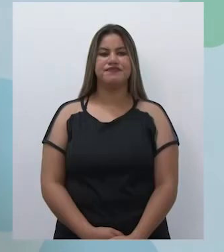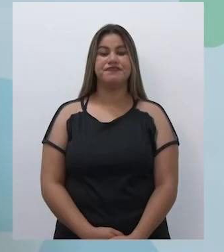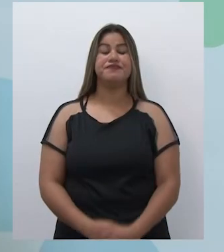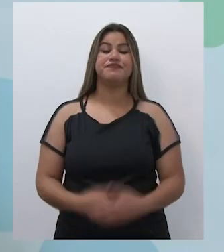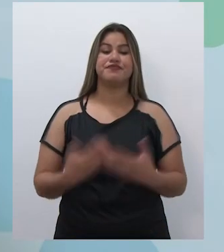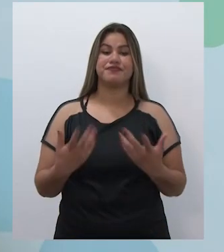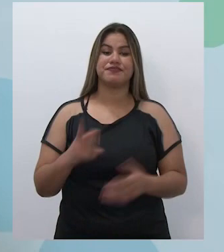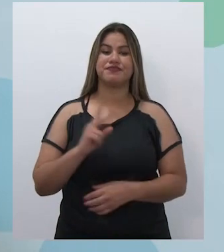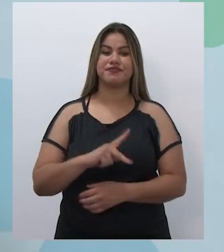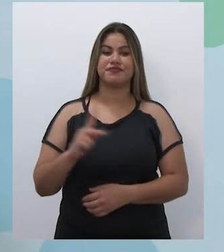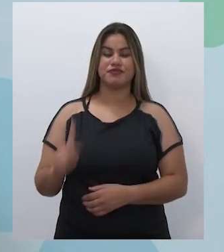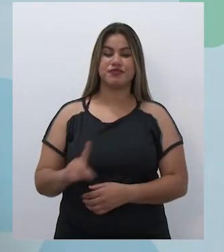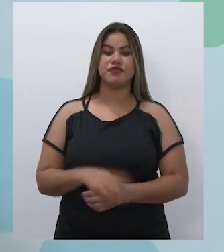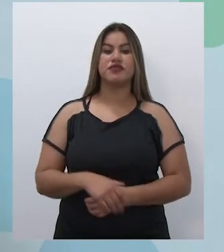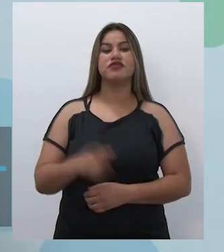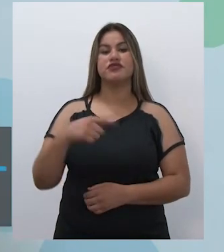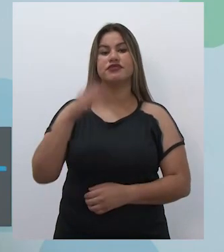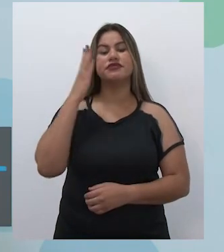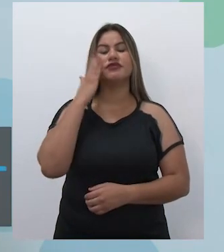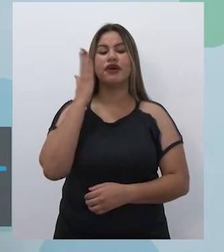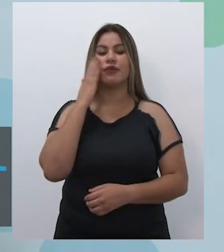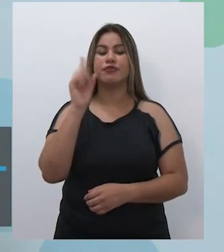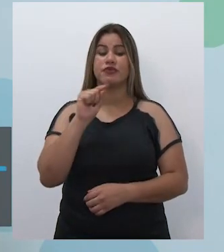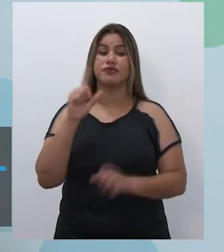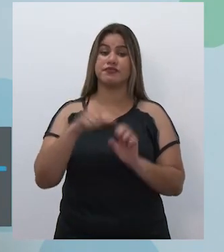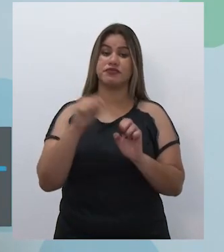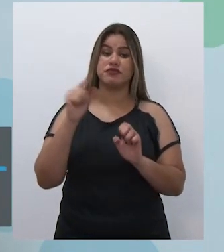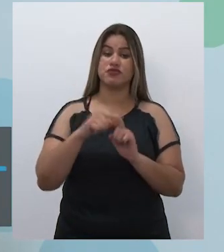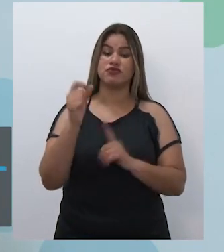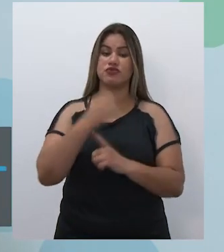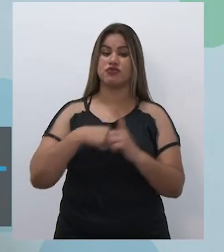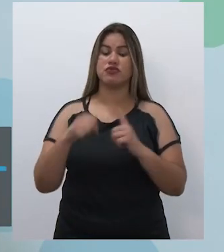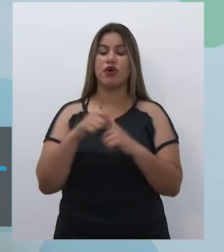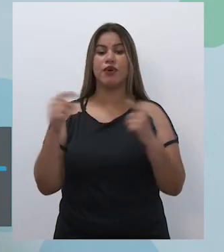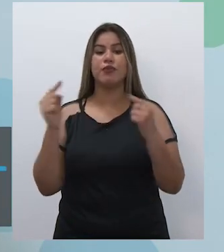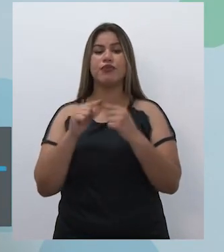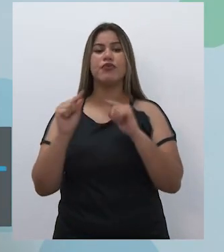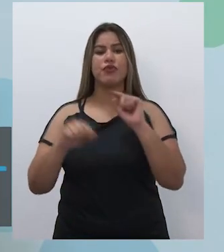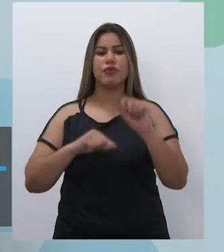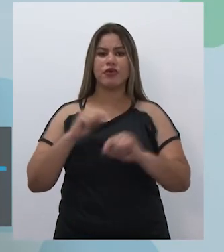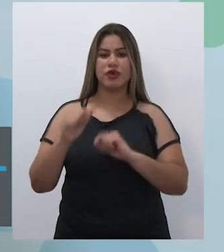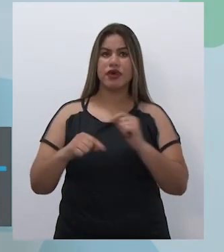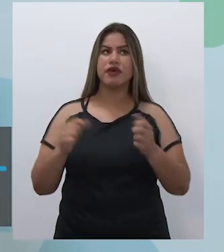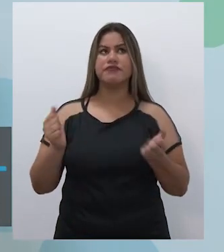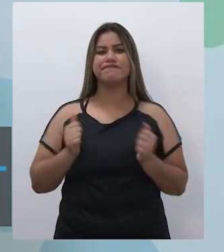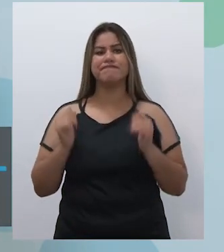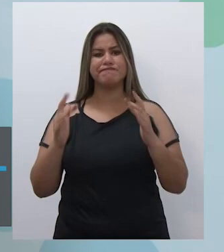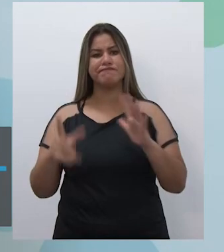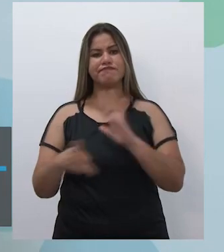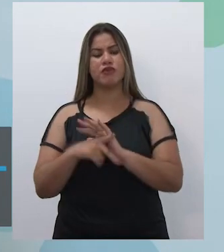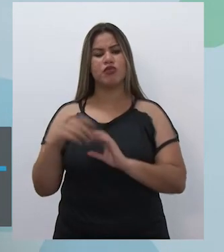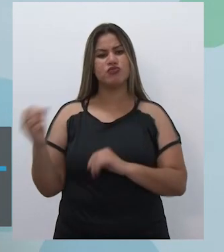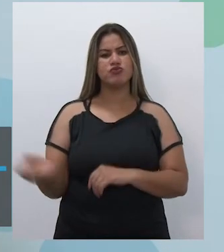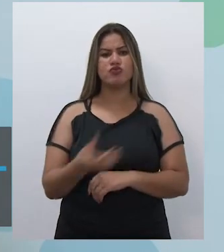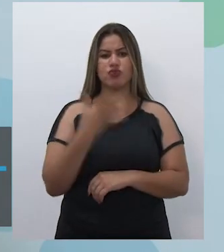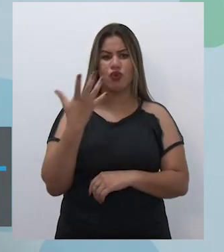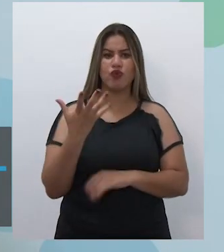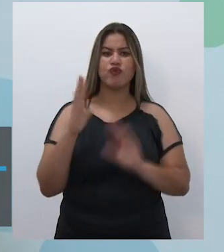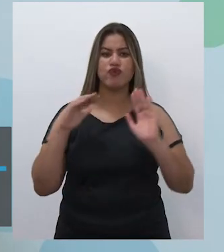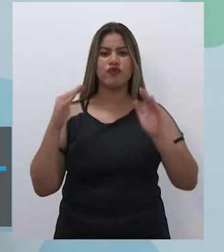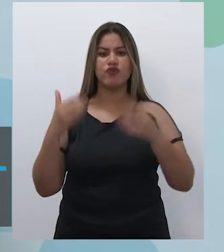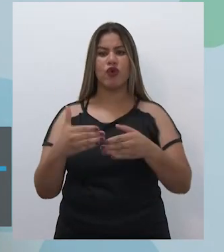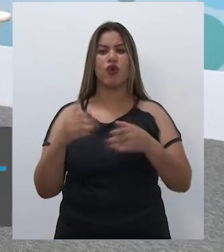Então, professora Cláudia, a gente sabe que o empreendedorismo social está ligado a uma ação que tenha que ser inovadora e voltada